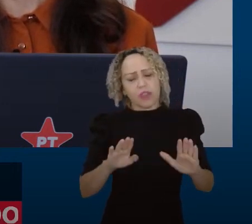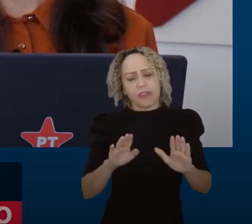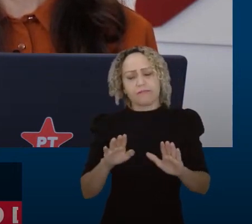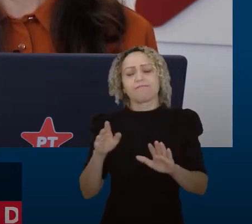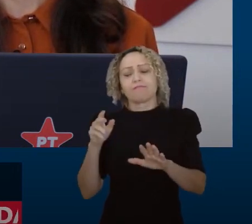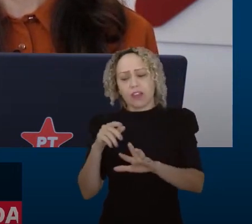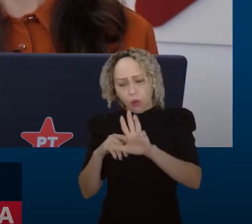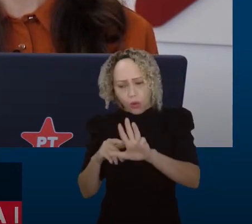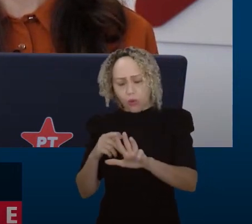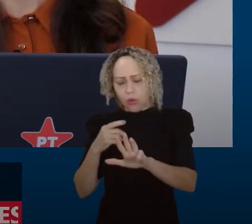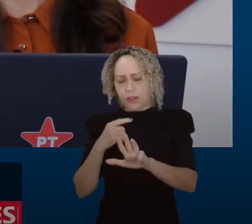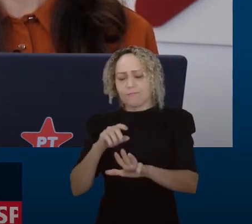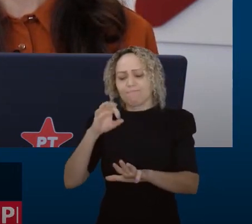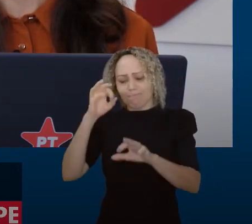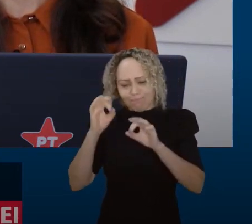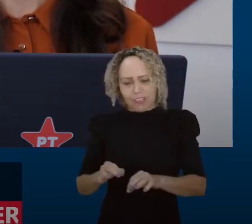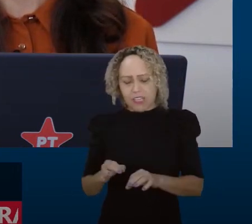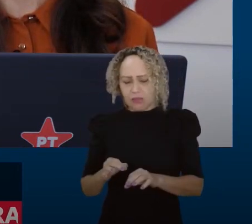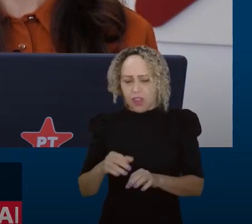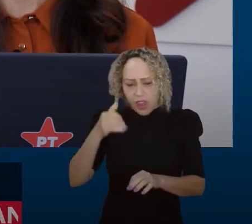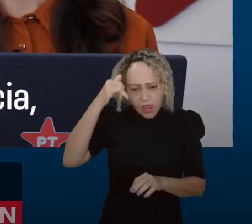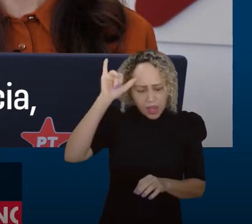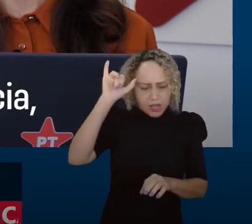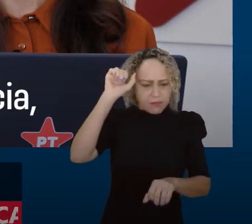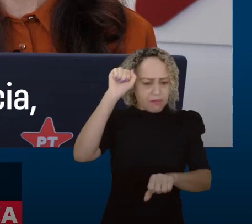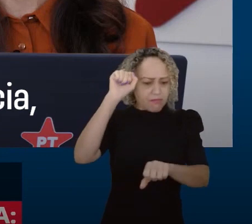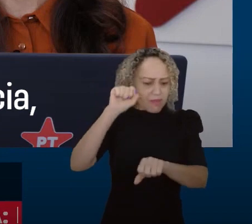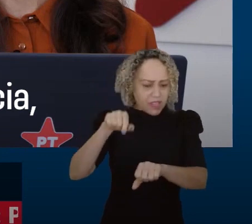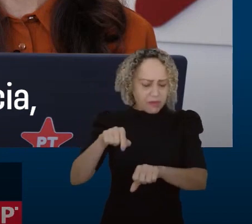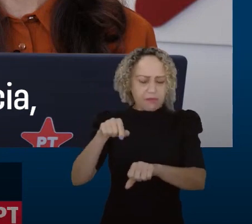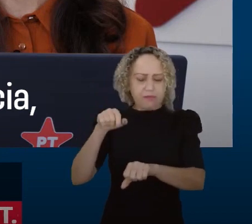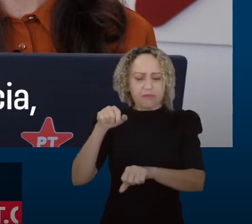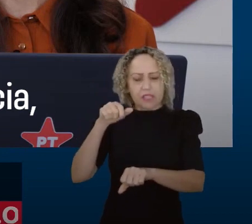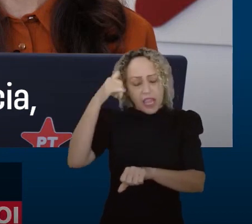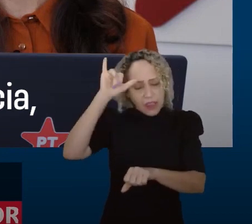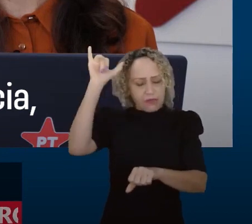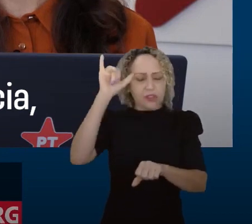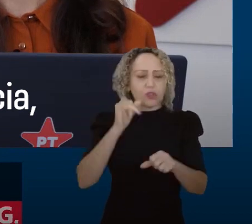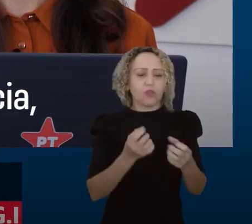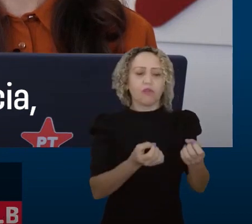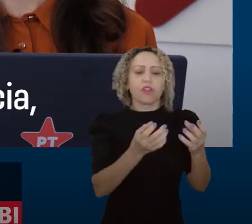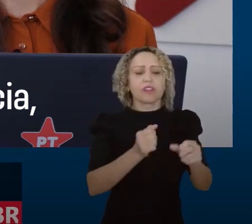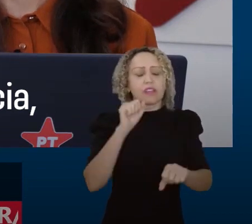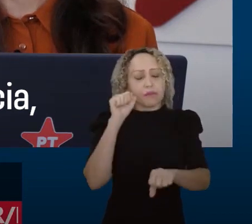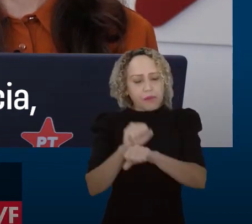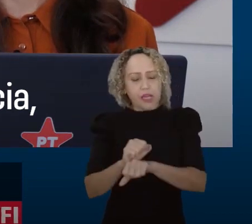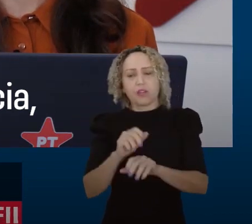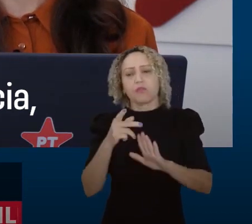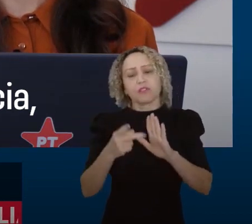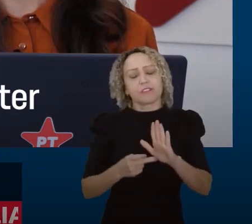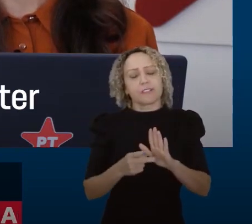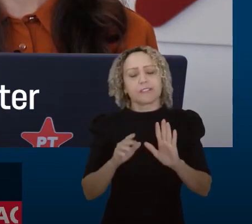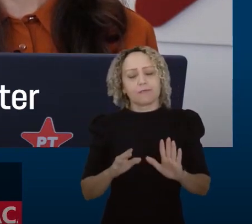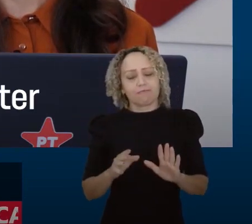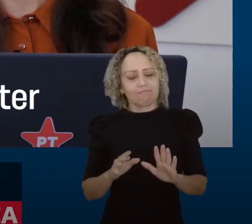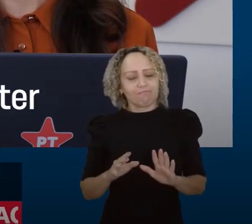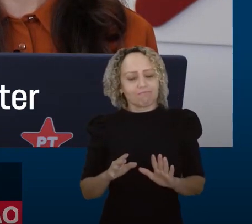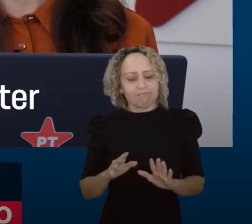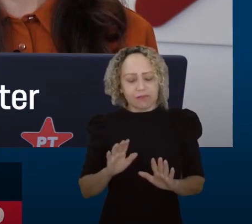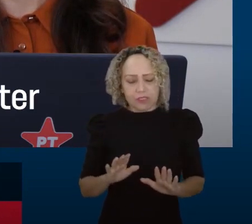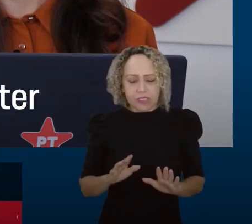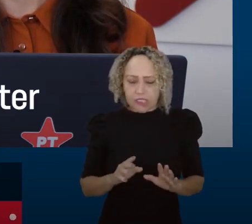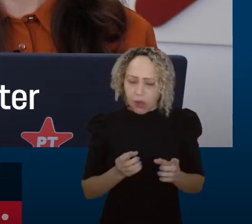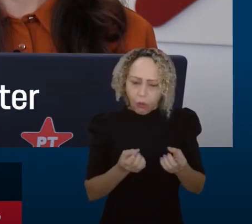claro, da ordem democrática no país, o respeito às instituições, à democracia, mas, sobretudo, para que a